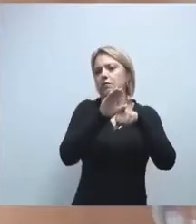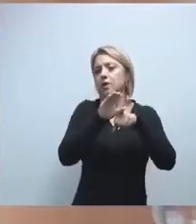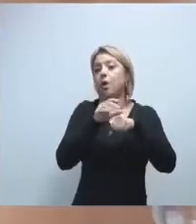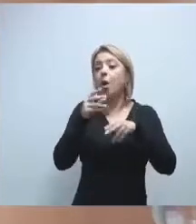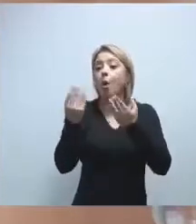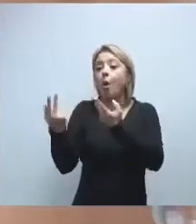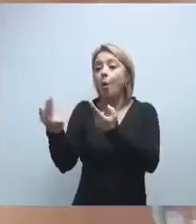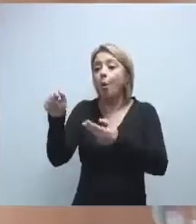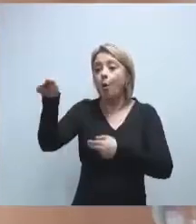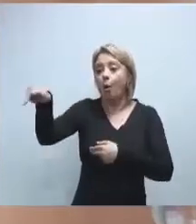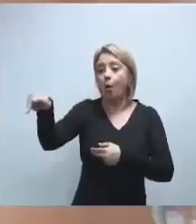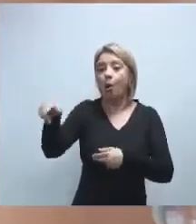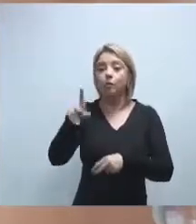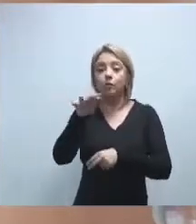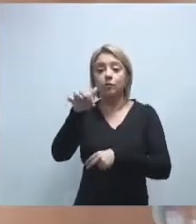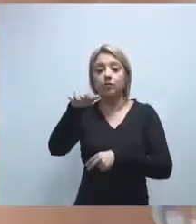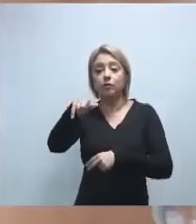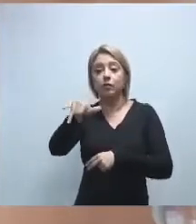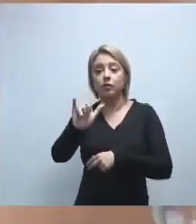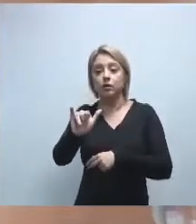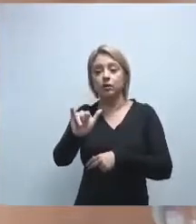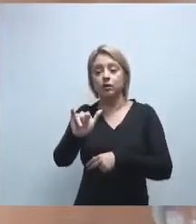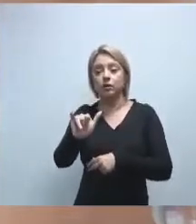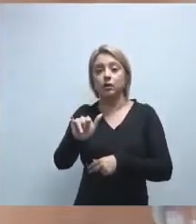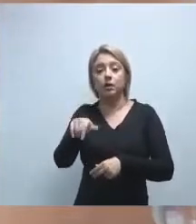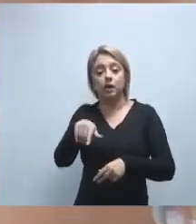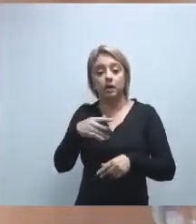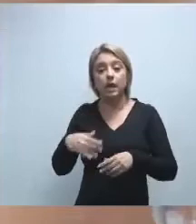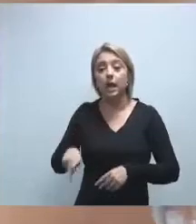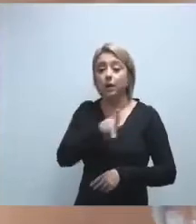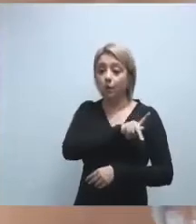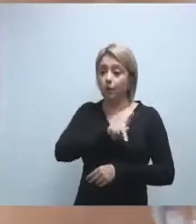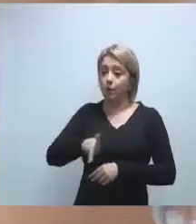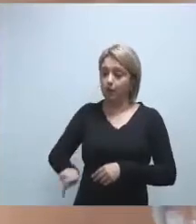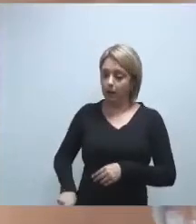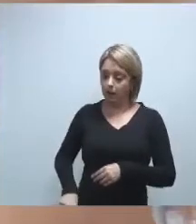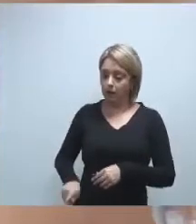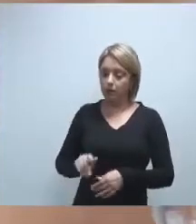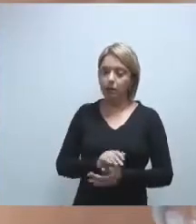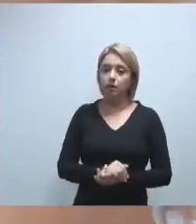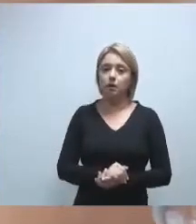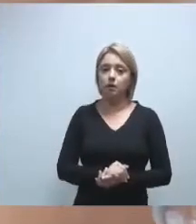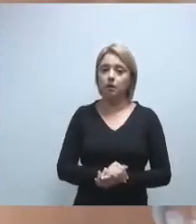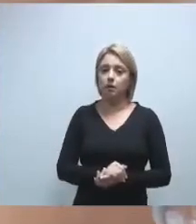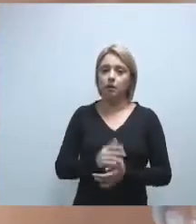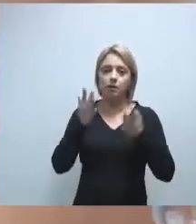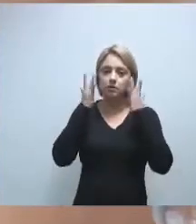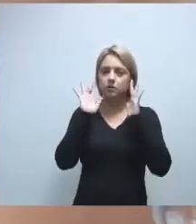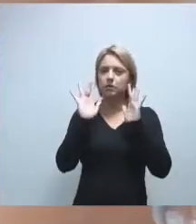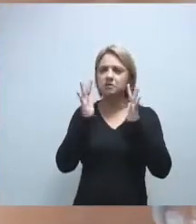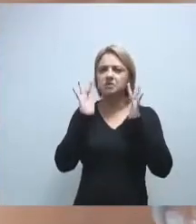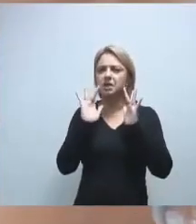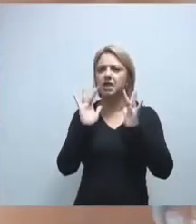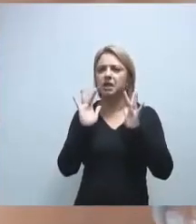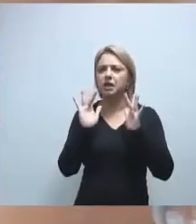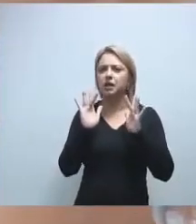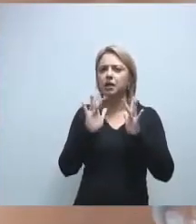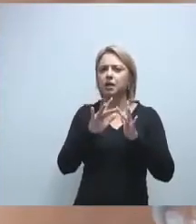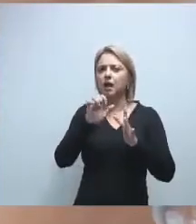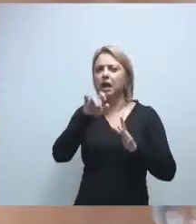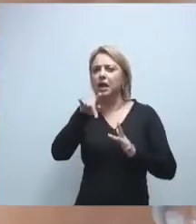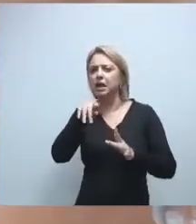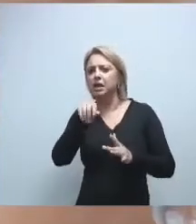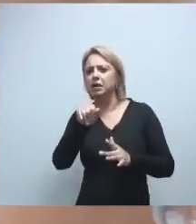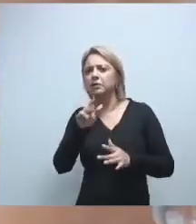do o doutor fleury que era o presidente da não sei se já ainda era cair e